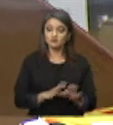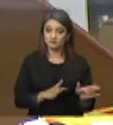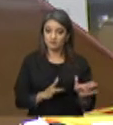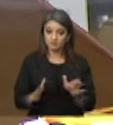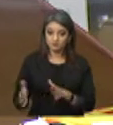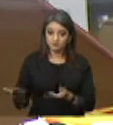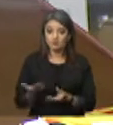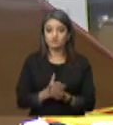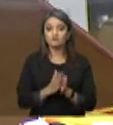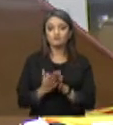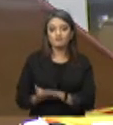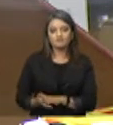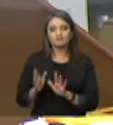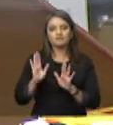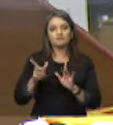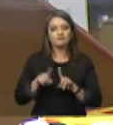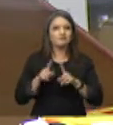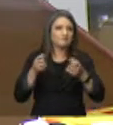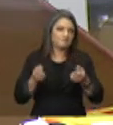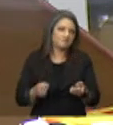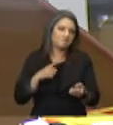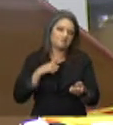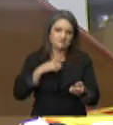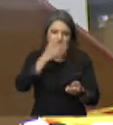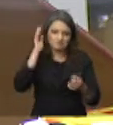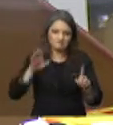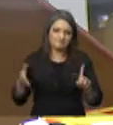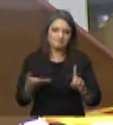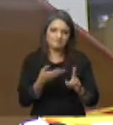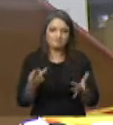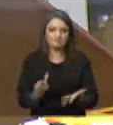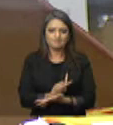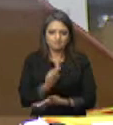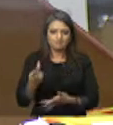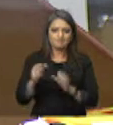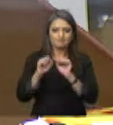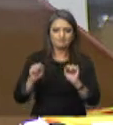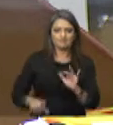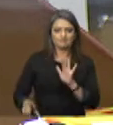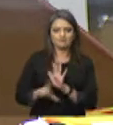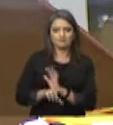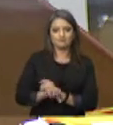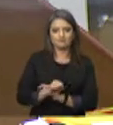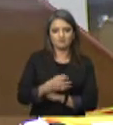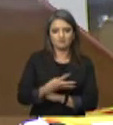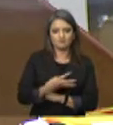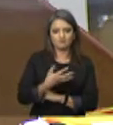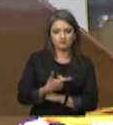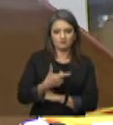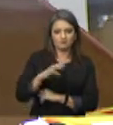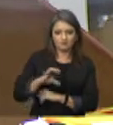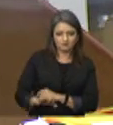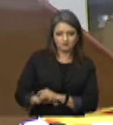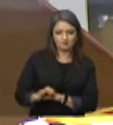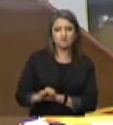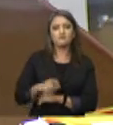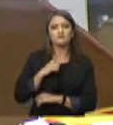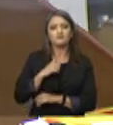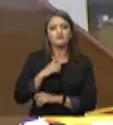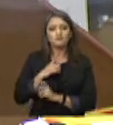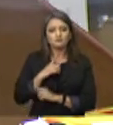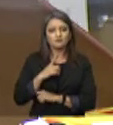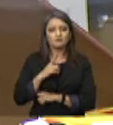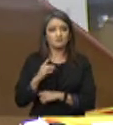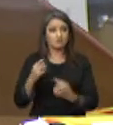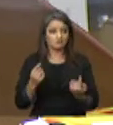processo é esse mesmo o sobrepeso que o réu da ação de improbidade do sistema original da Lei 8429/92 carregava sozinho e